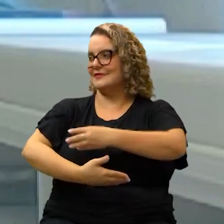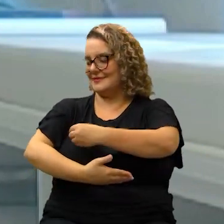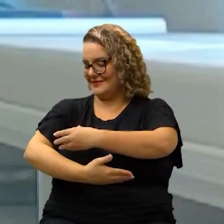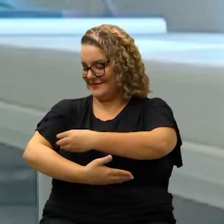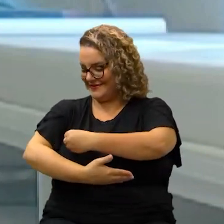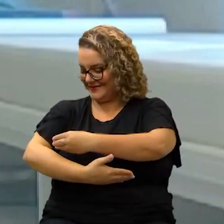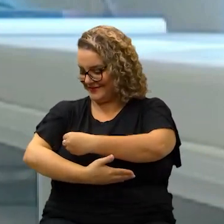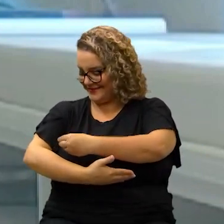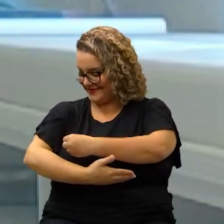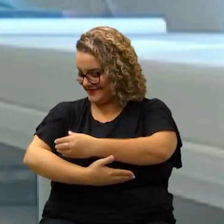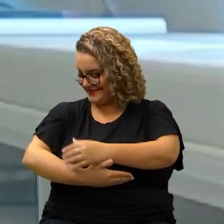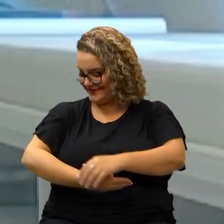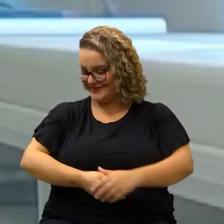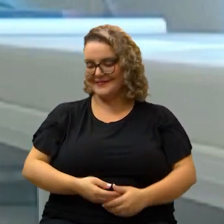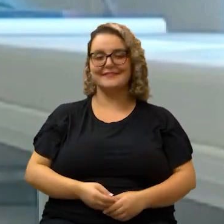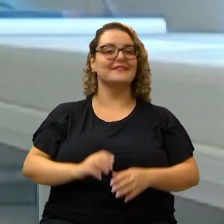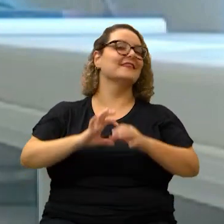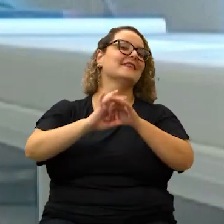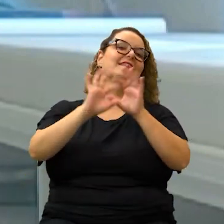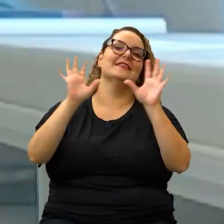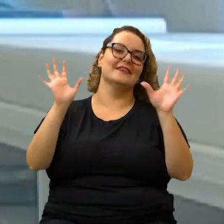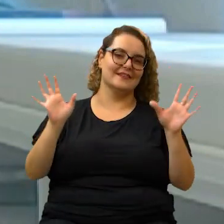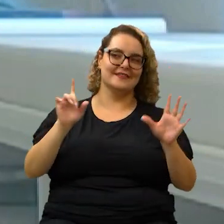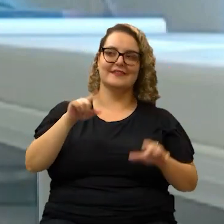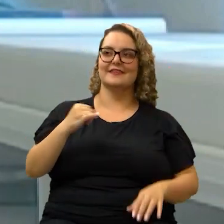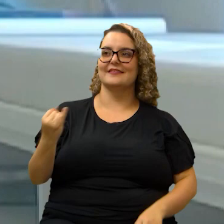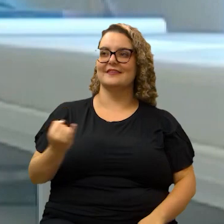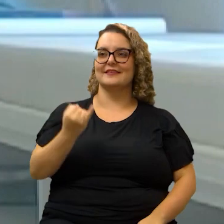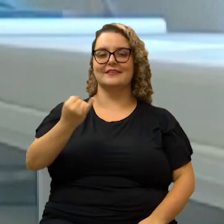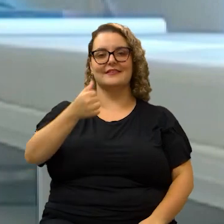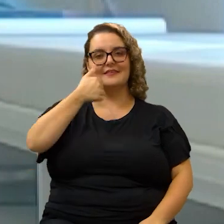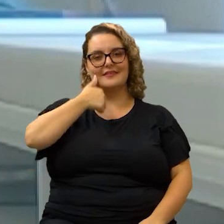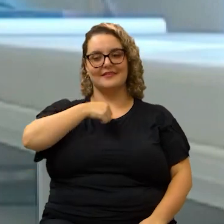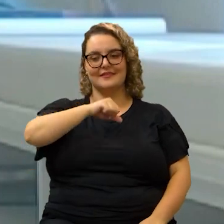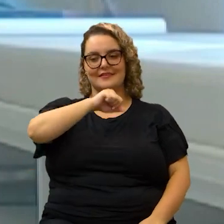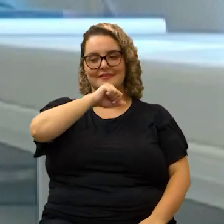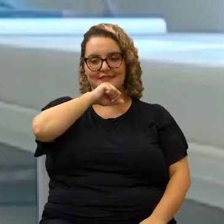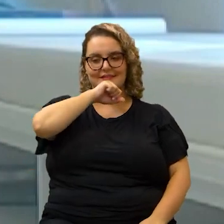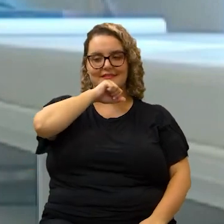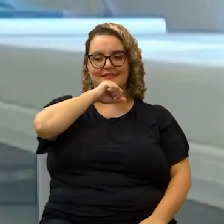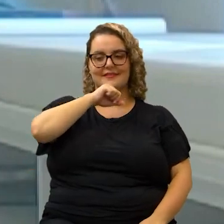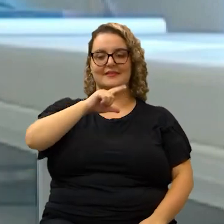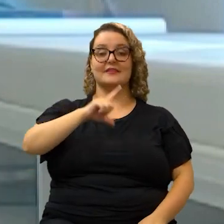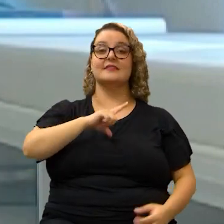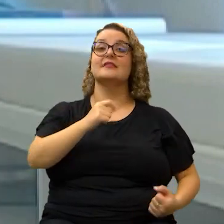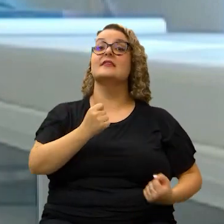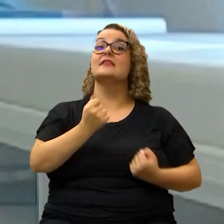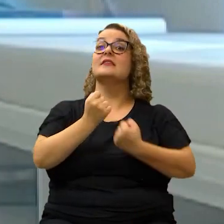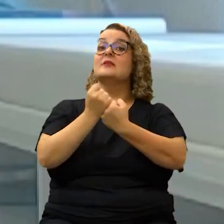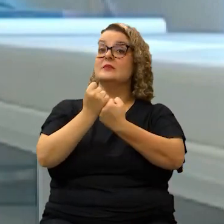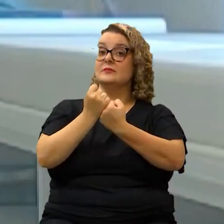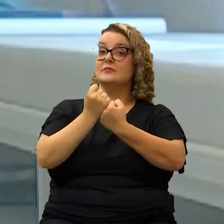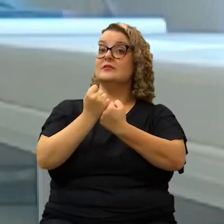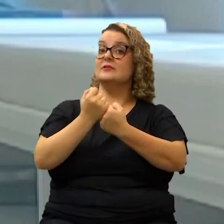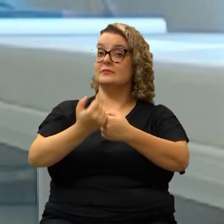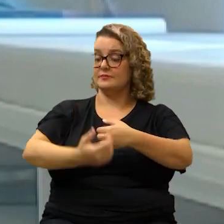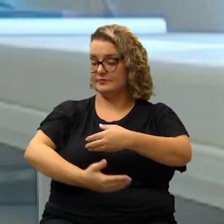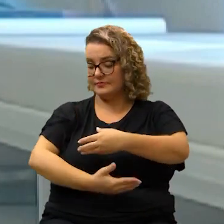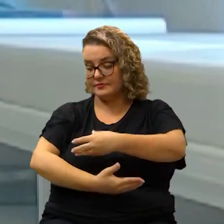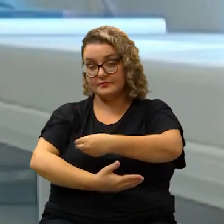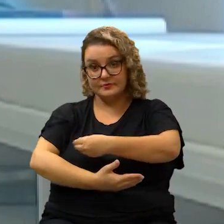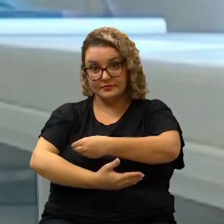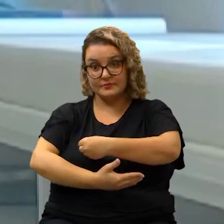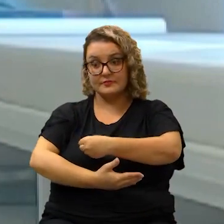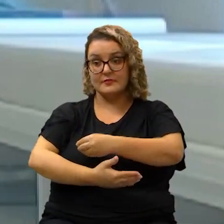essa mãe tenha apoio para essa amamentação, porque muitas vezes ela tem alguma dificuldade, ou o bebê pode